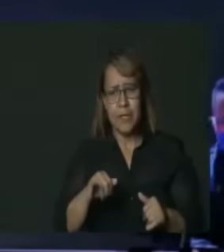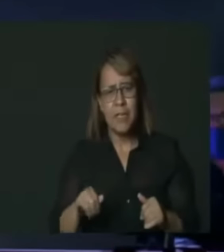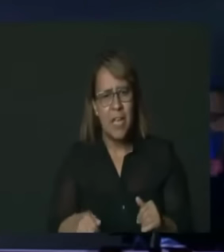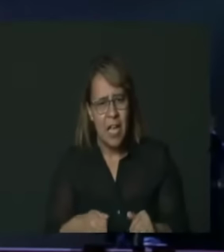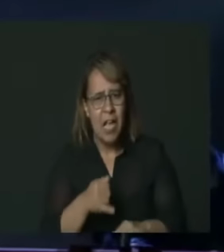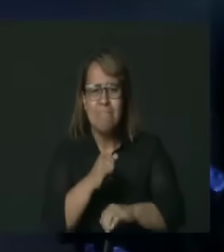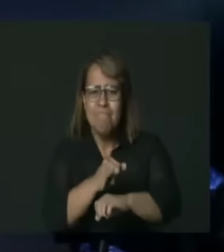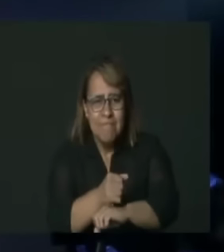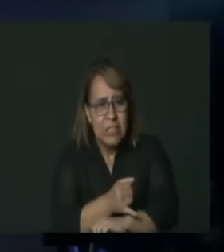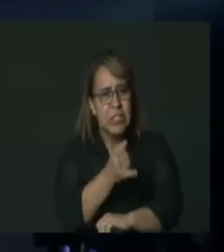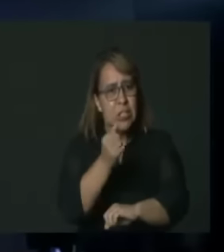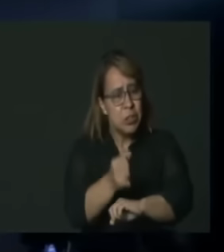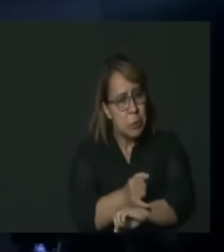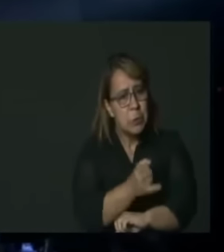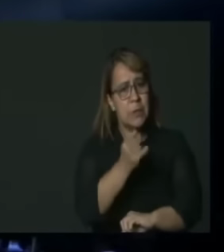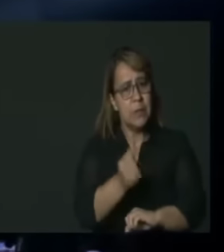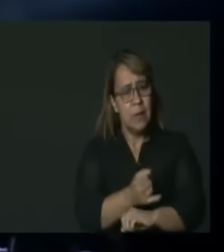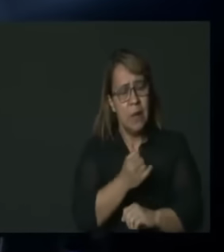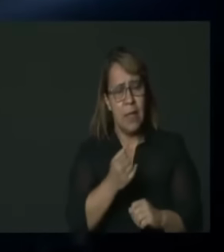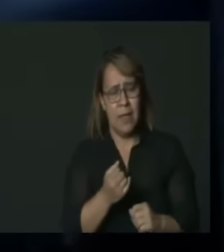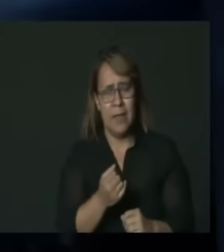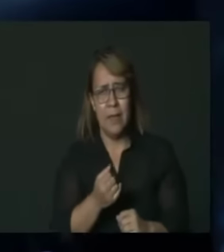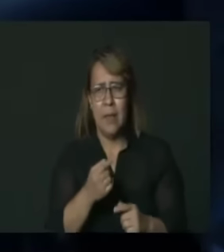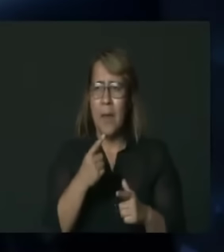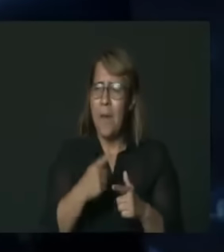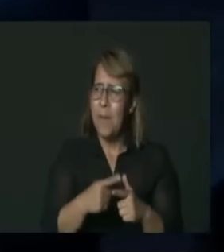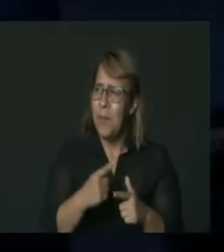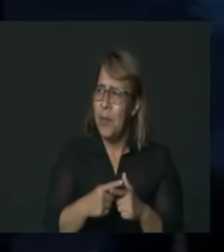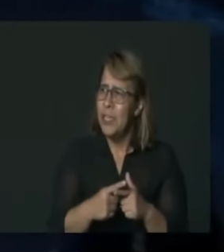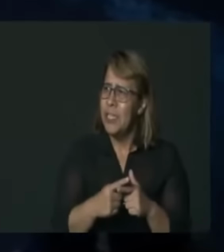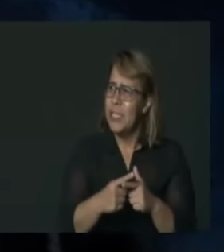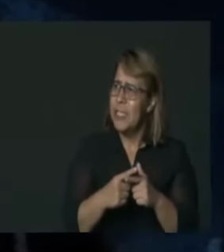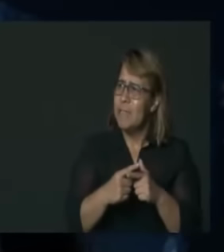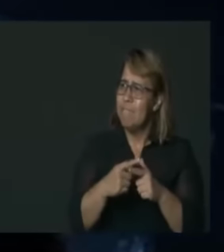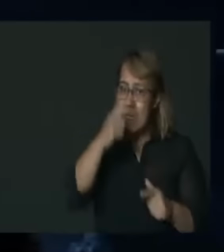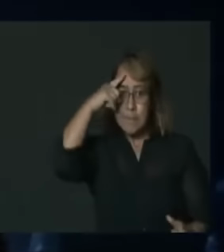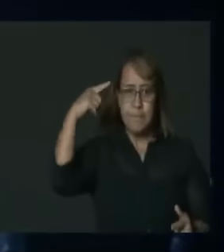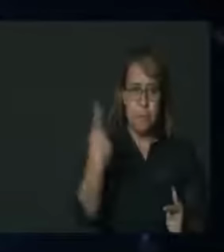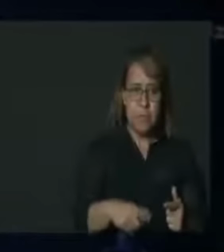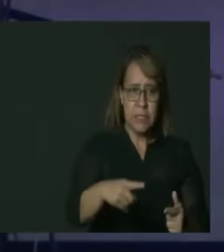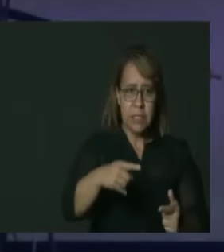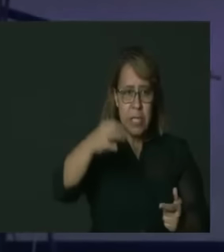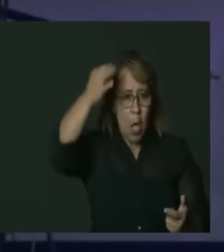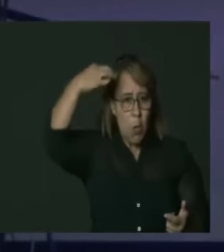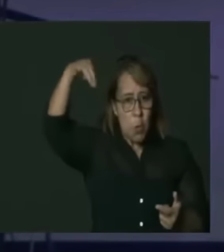o Espírito Santo da promessa sobre